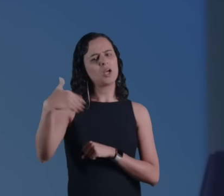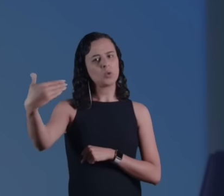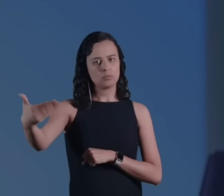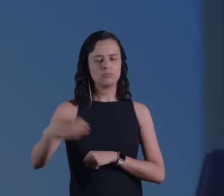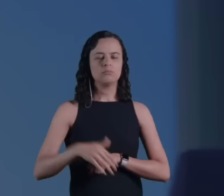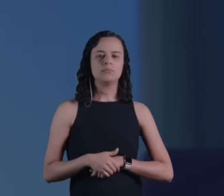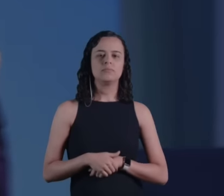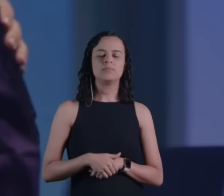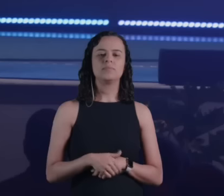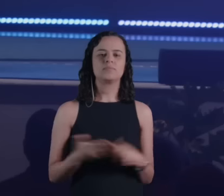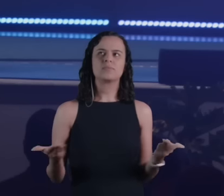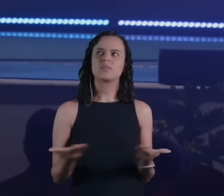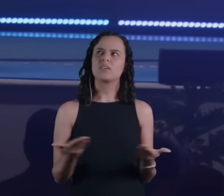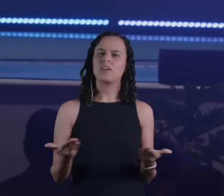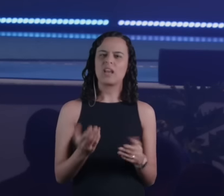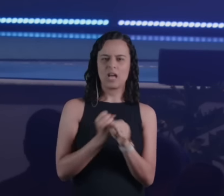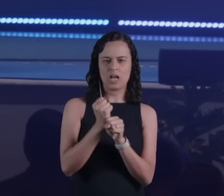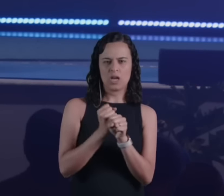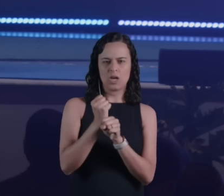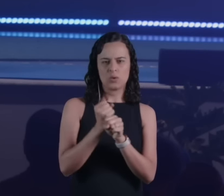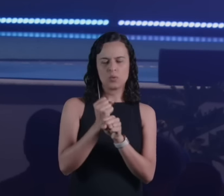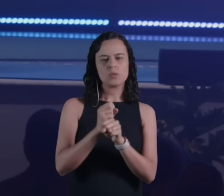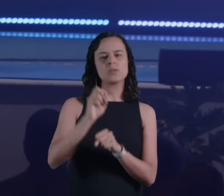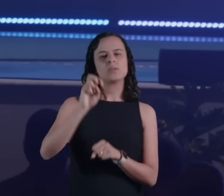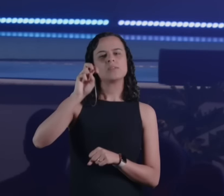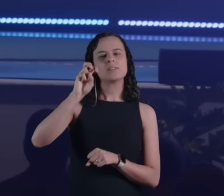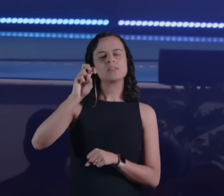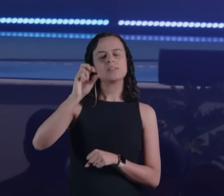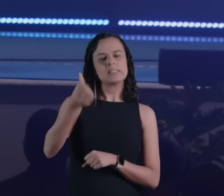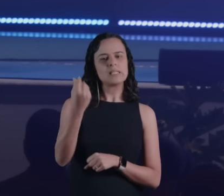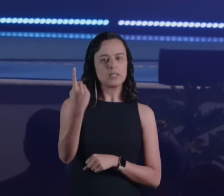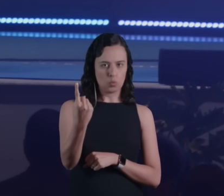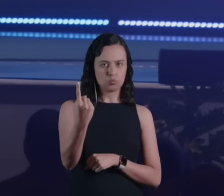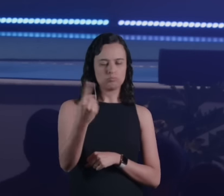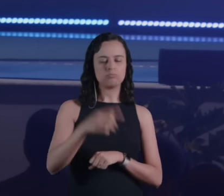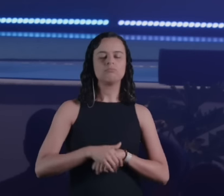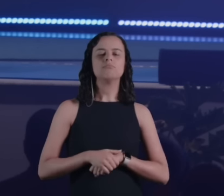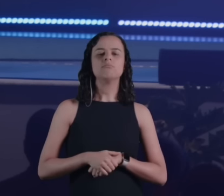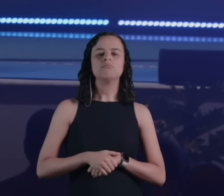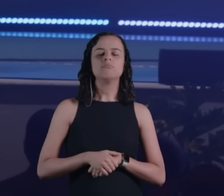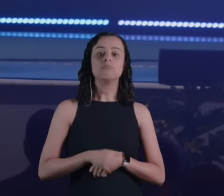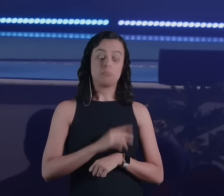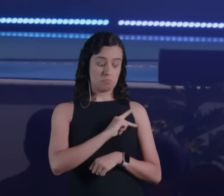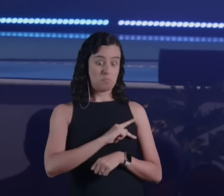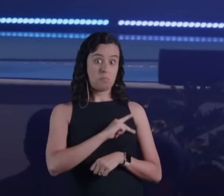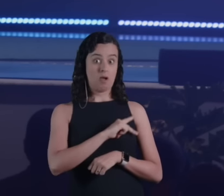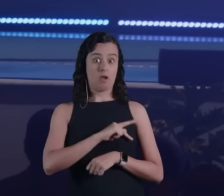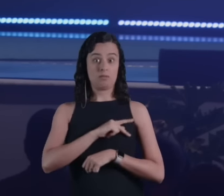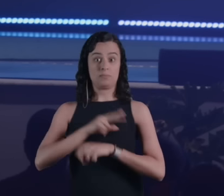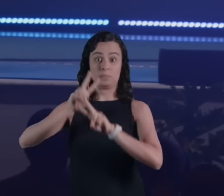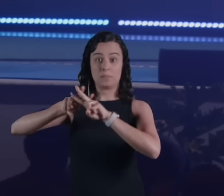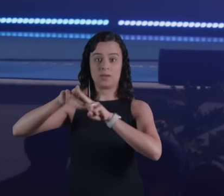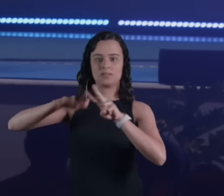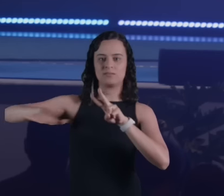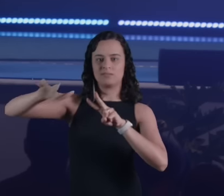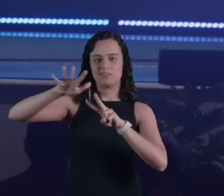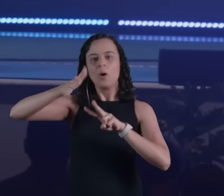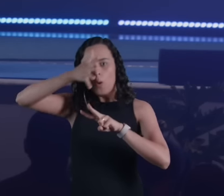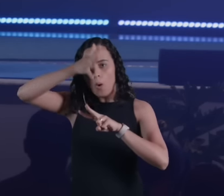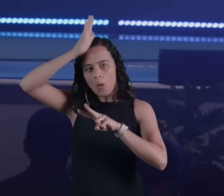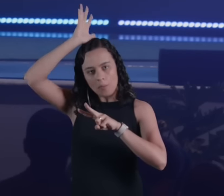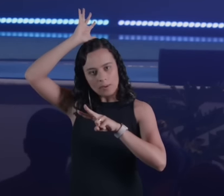Agora nós estamos falando do ano 61 depois de Cristo. E Paulo está preso em Roma, na sua